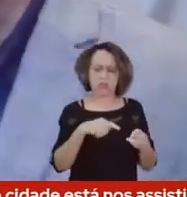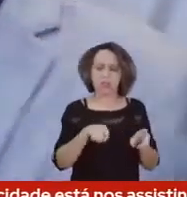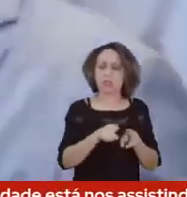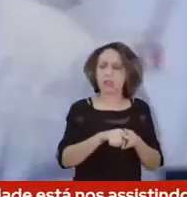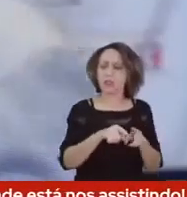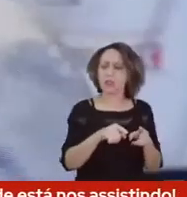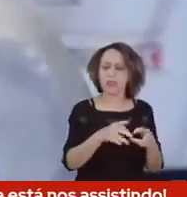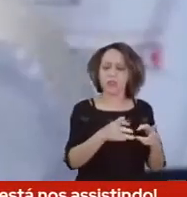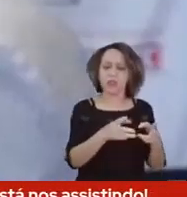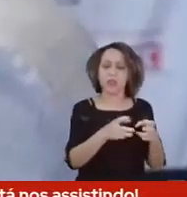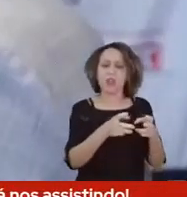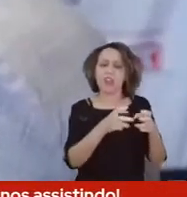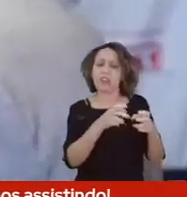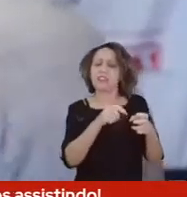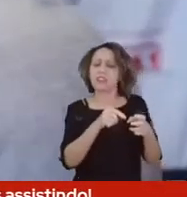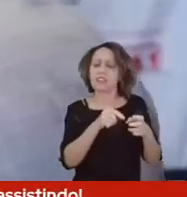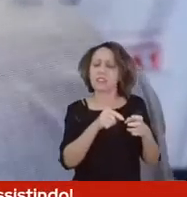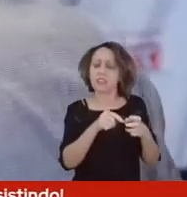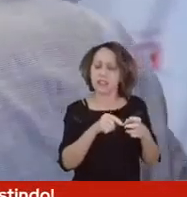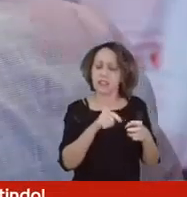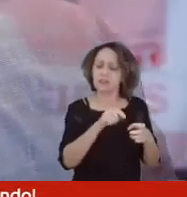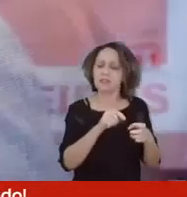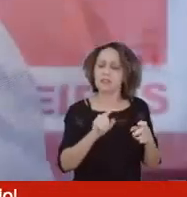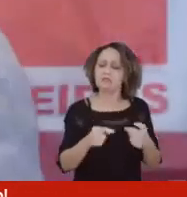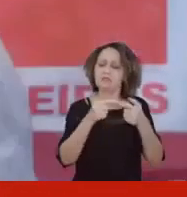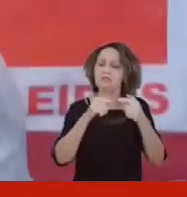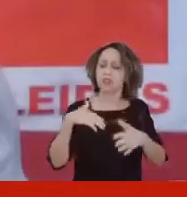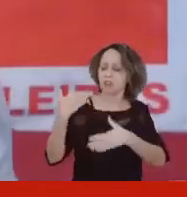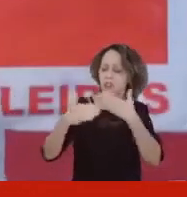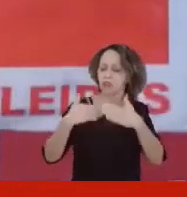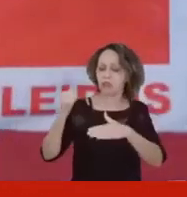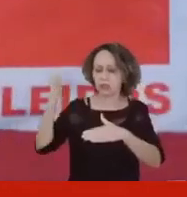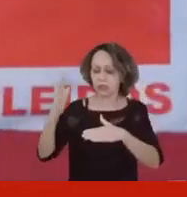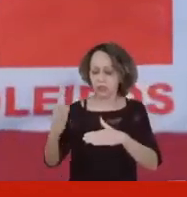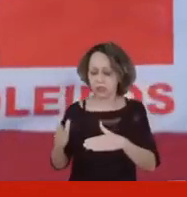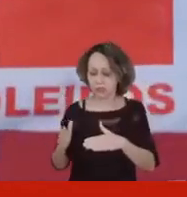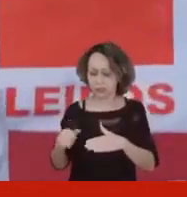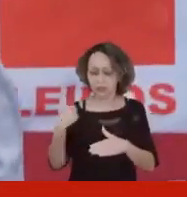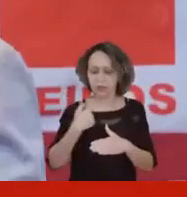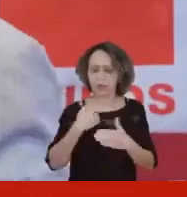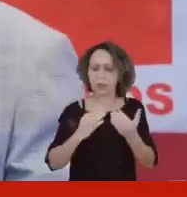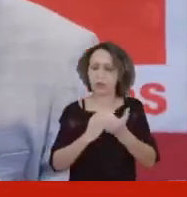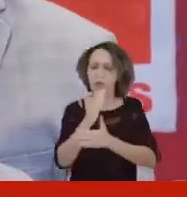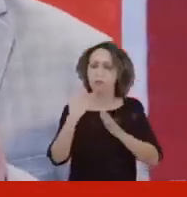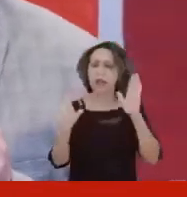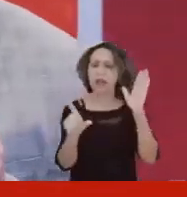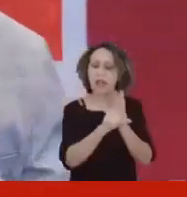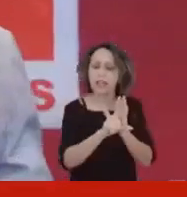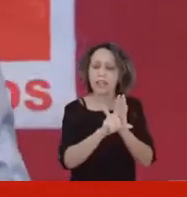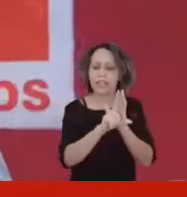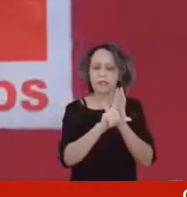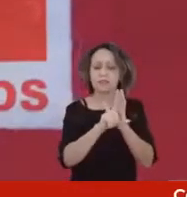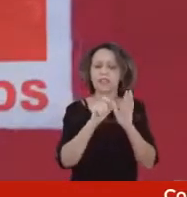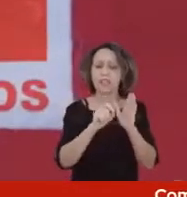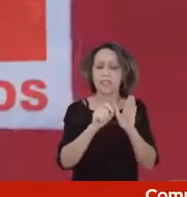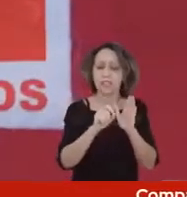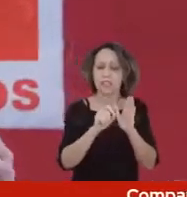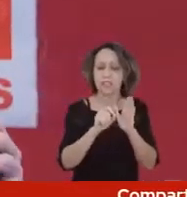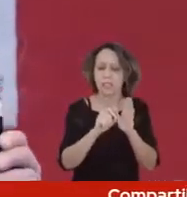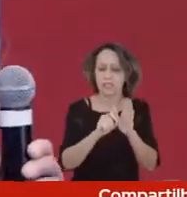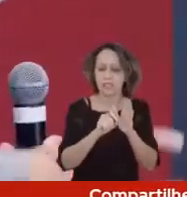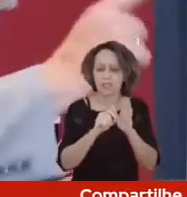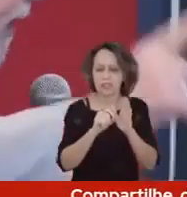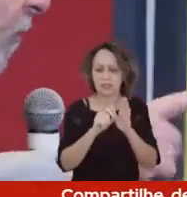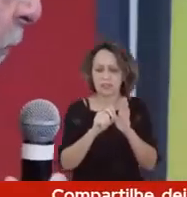porque quando nós aprovamos a lei de componentes nacionais para a plataforma, para a sonda, para navio, a gente